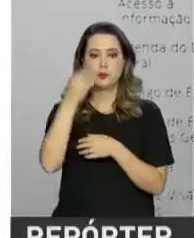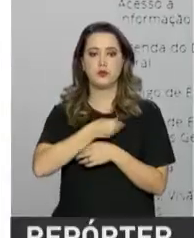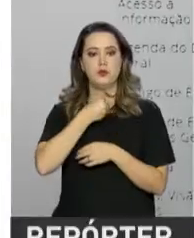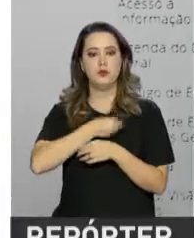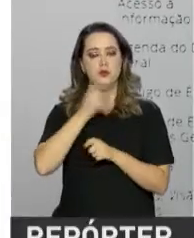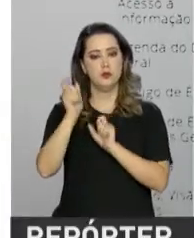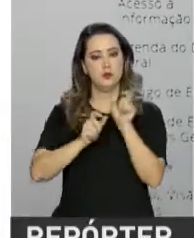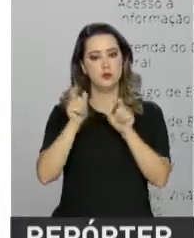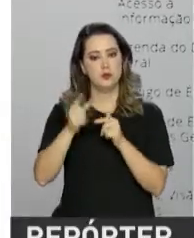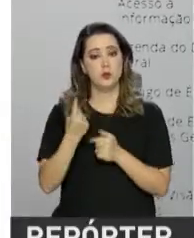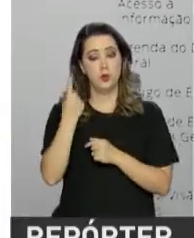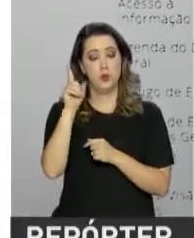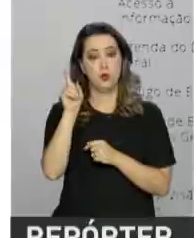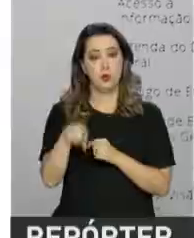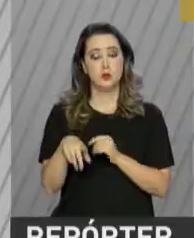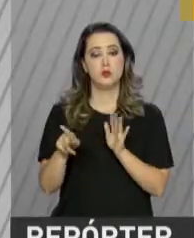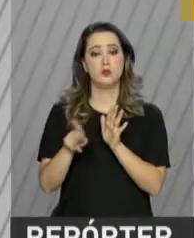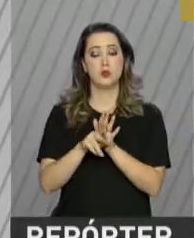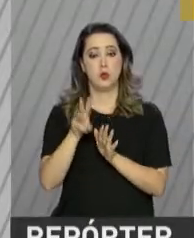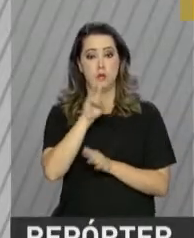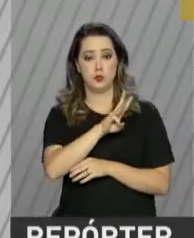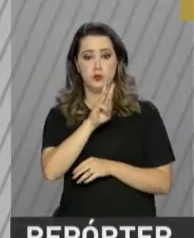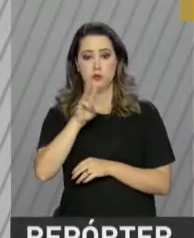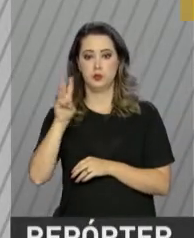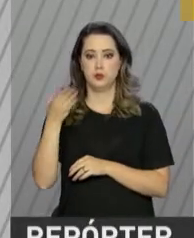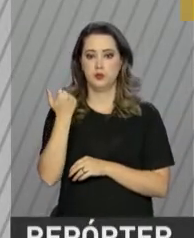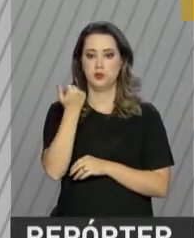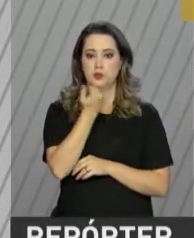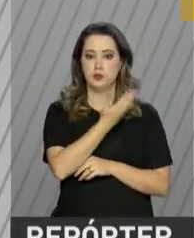do cidadão um deles é o